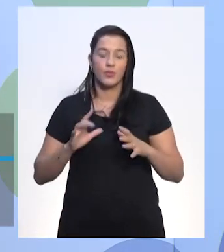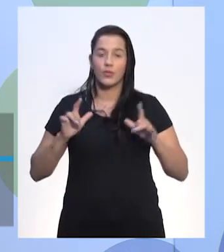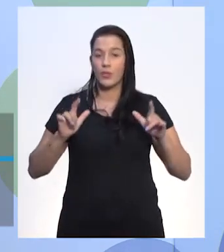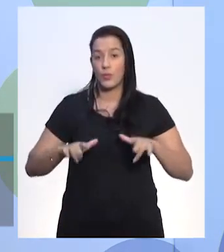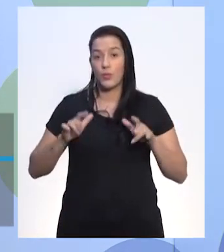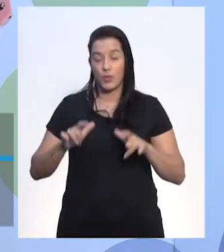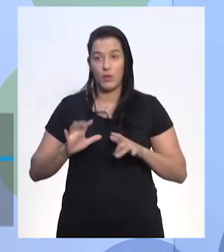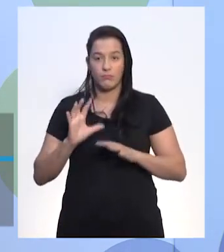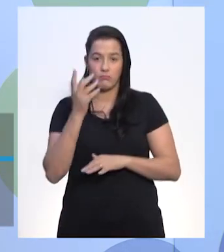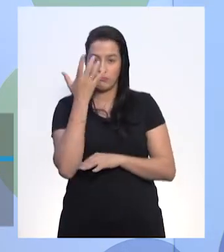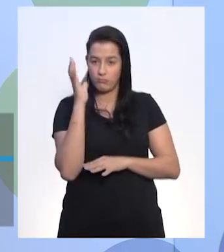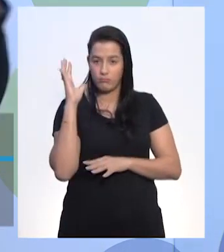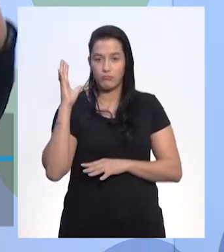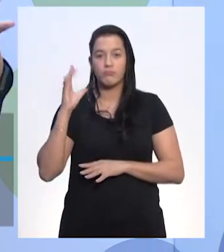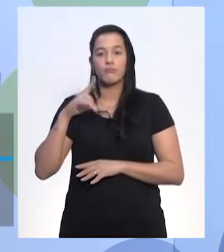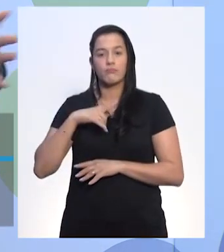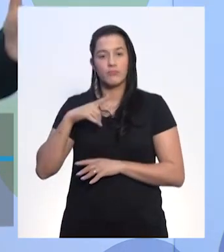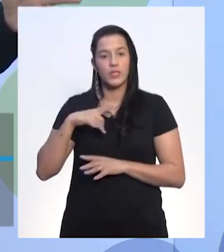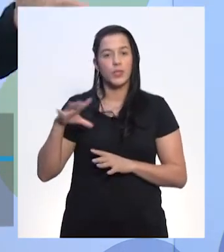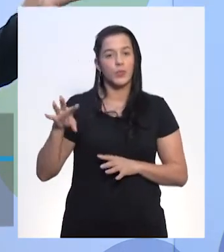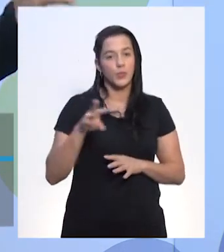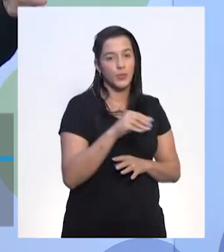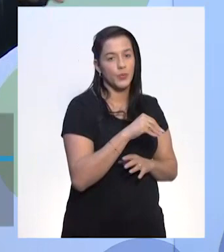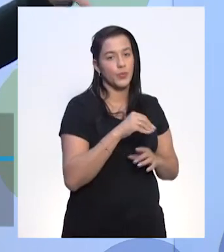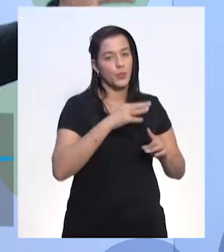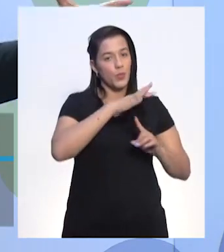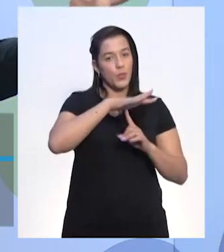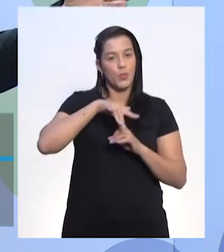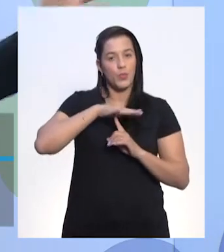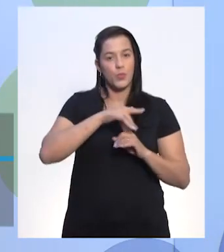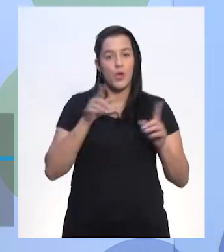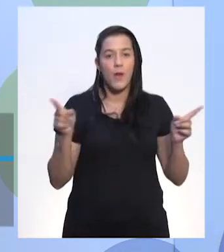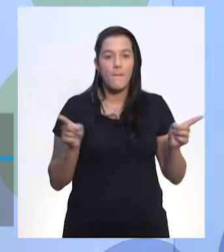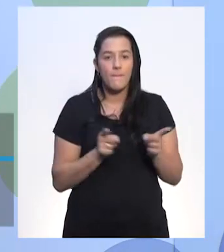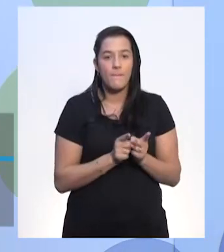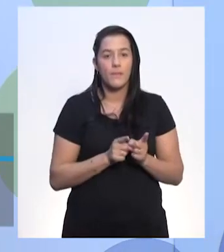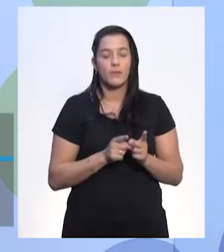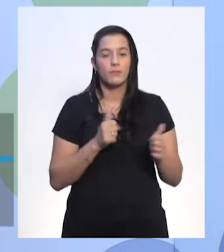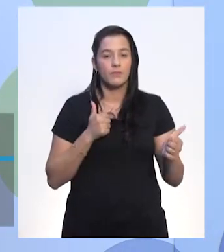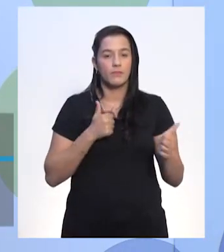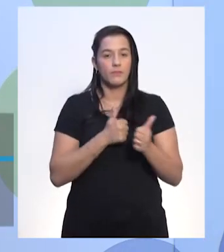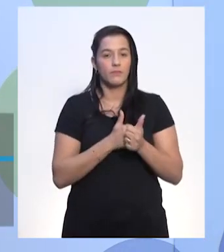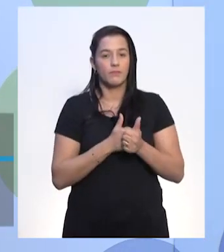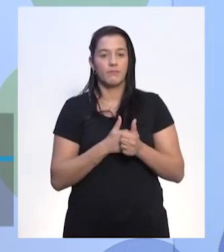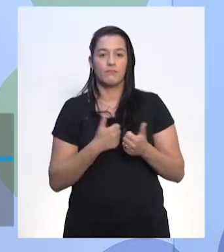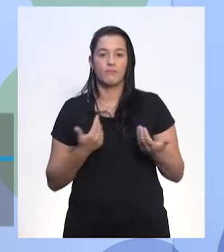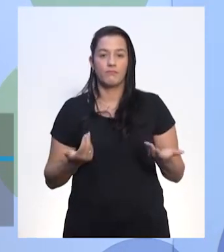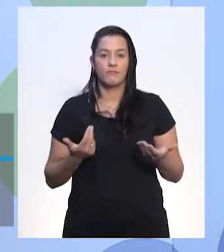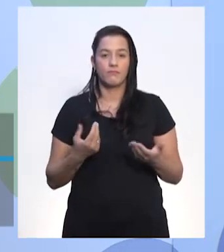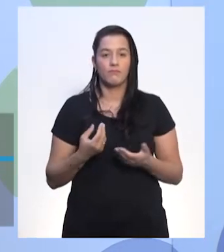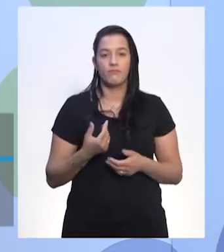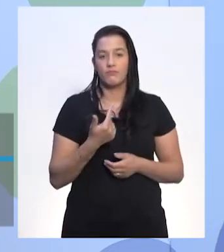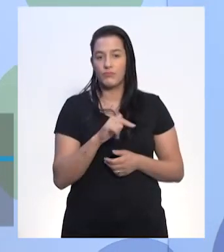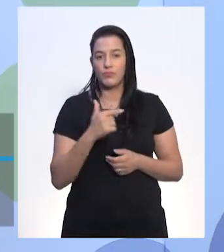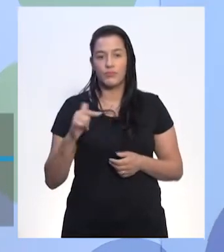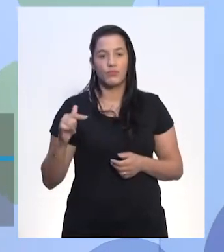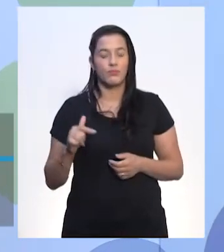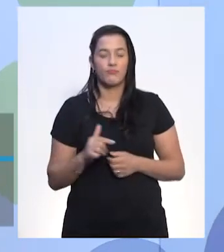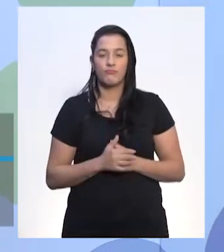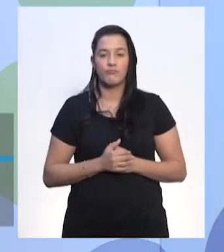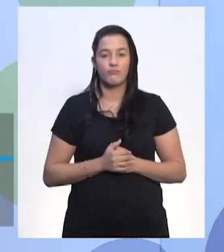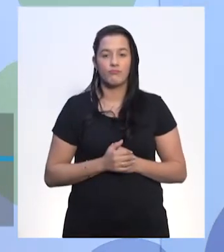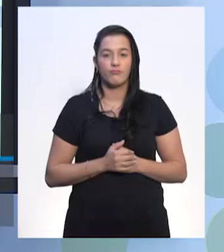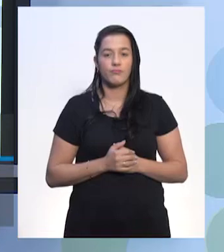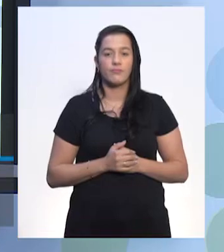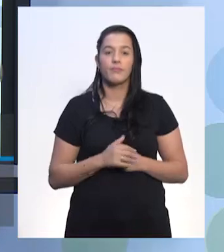parques que tem tudo isso aí. Mas para assim, alugar o público assim menor, mais próximo de vilas, não tem.